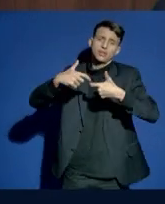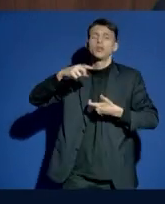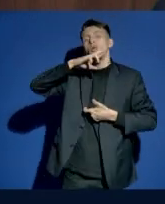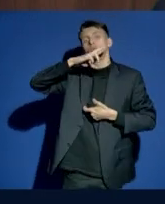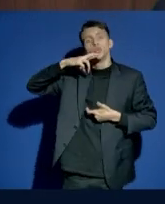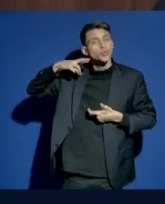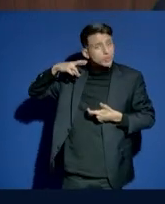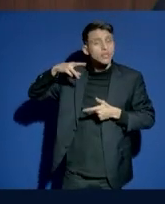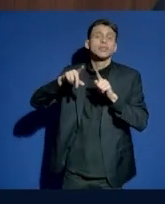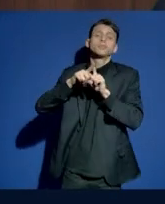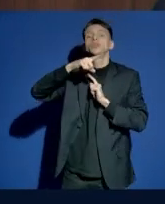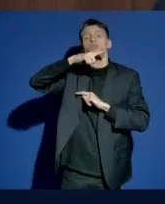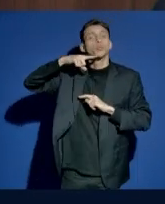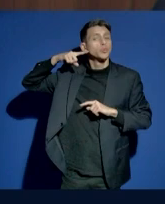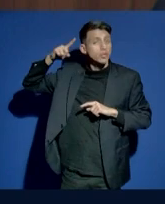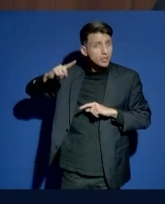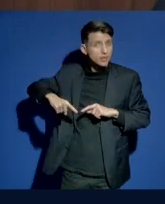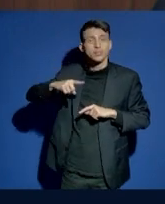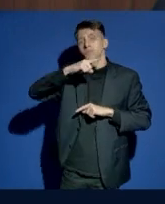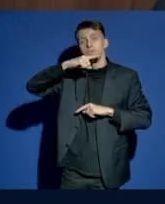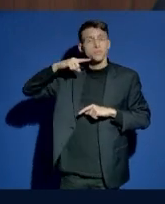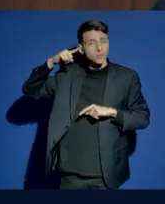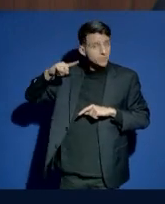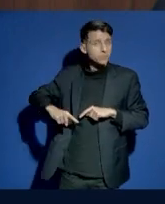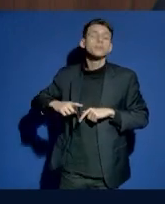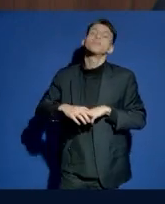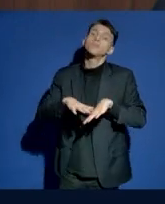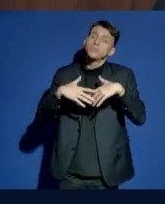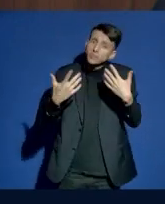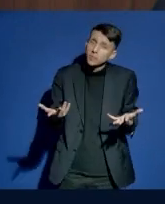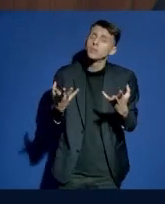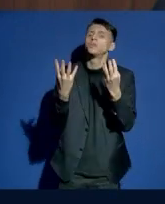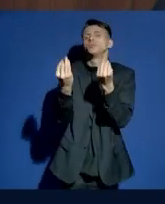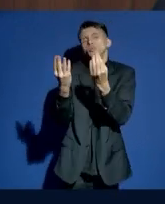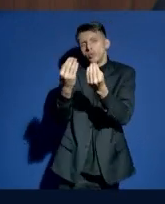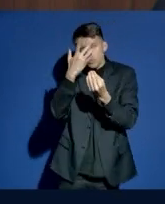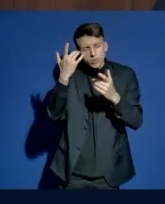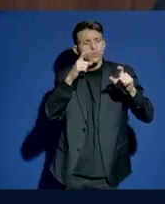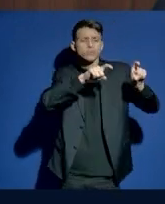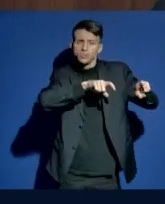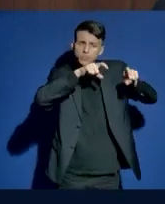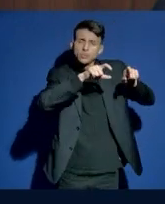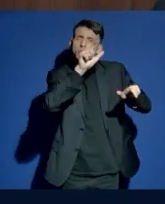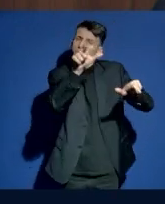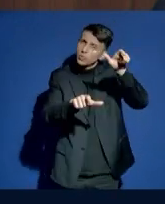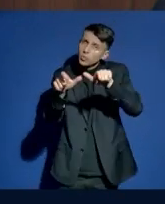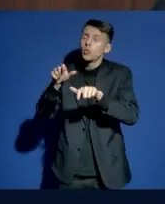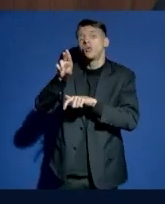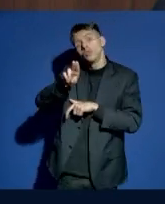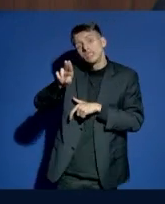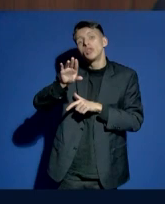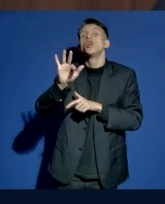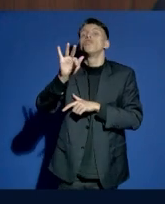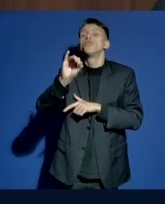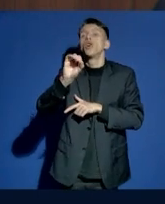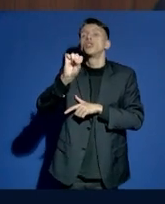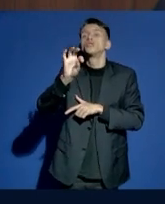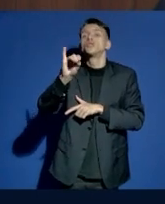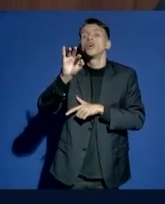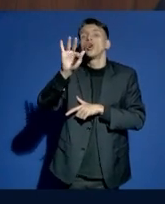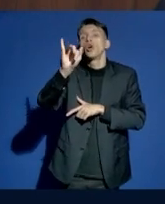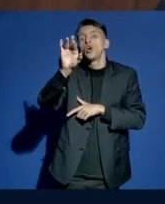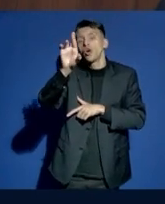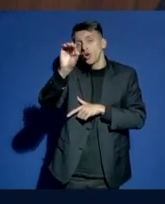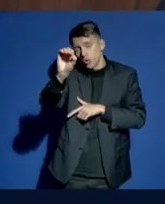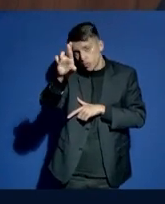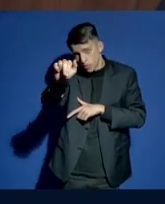pandemia, muitos agricultores, sem perder produtividade, reduziram muito a utilização de fósforo, se valendo do micro-organismo que tem